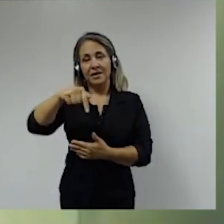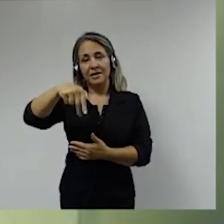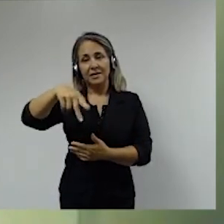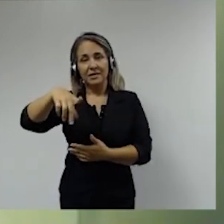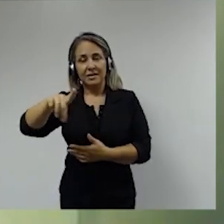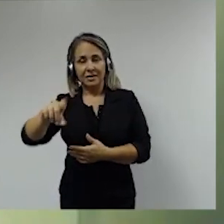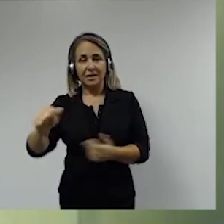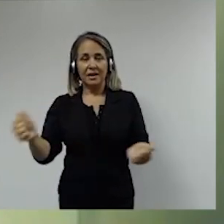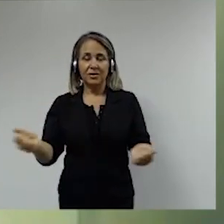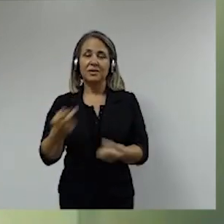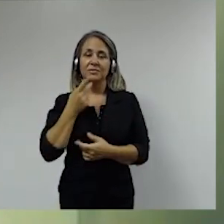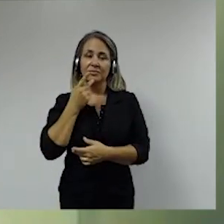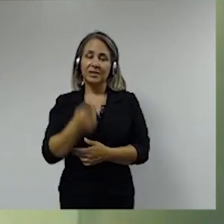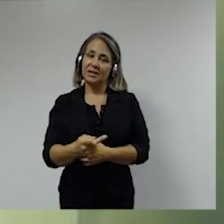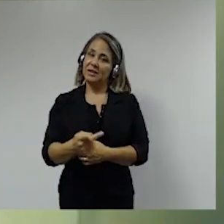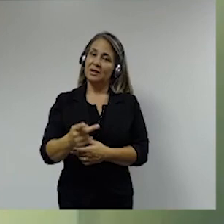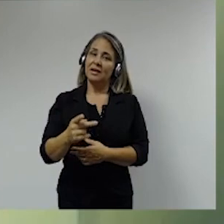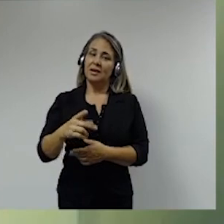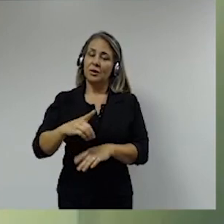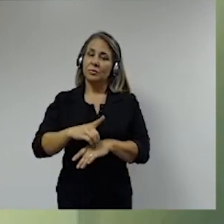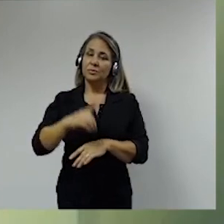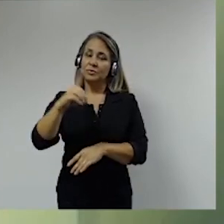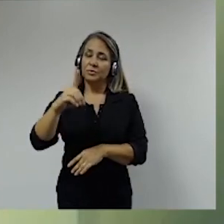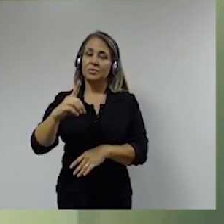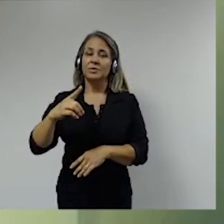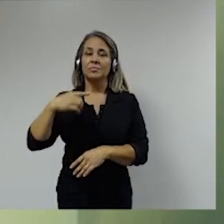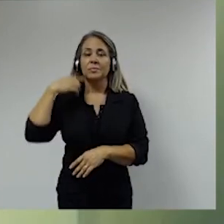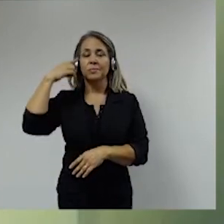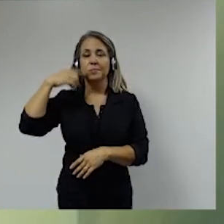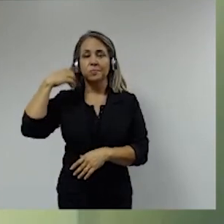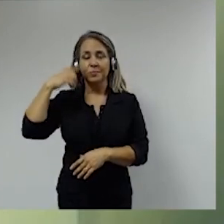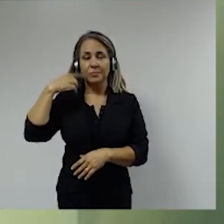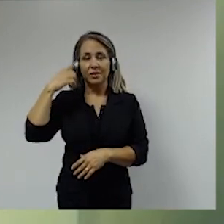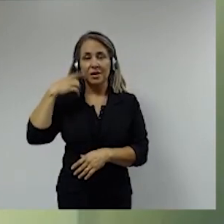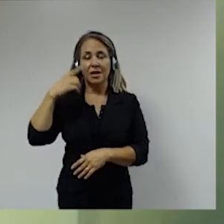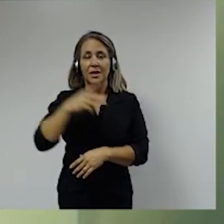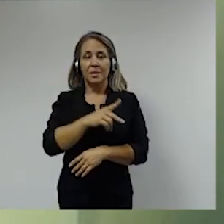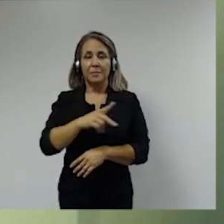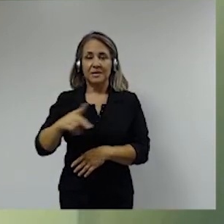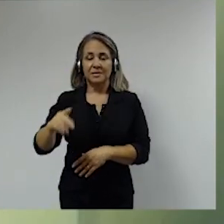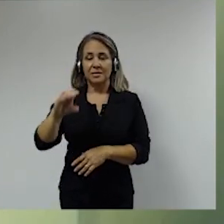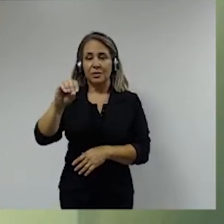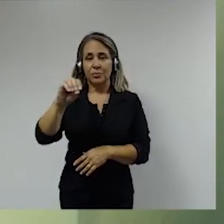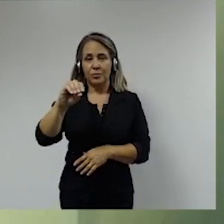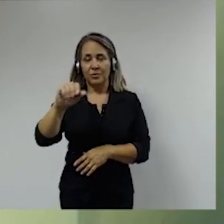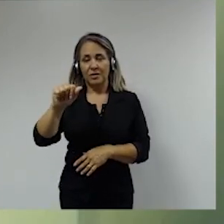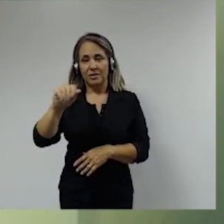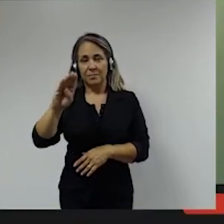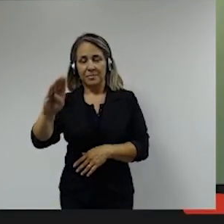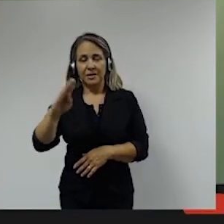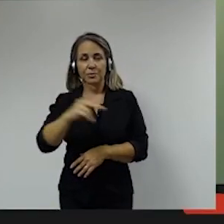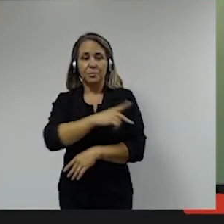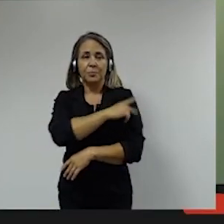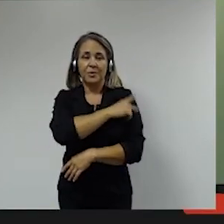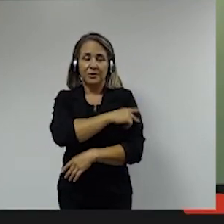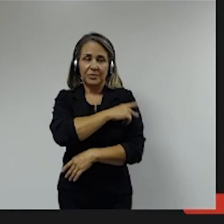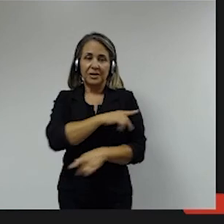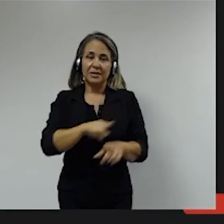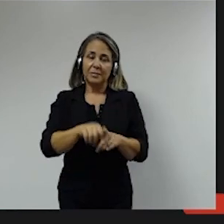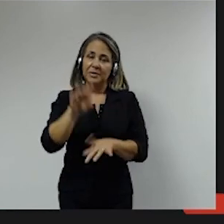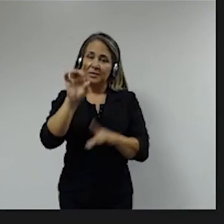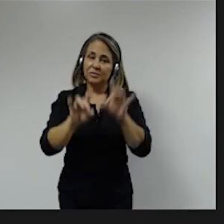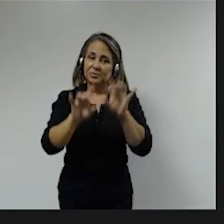doutor Sigfroy, que é advogado, foi presidente da seccional da OAB Piauí e é especialista em